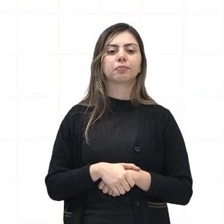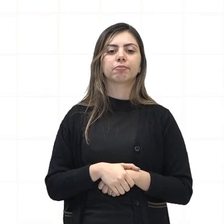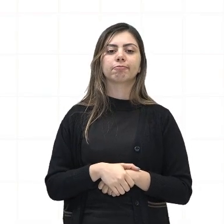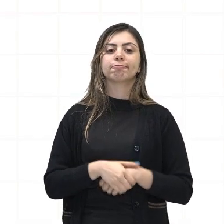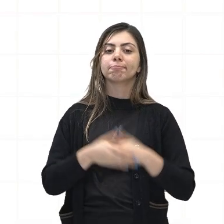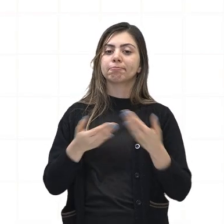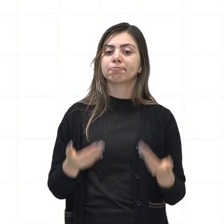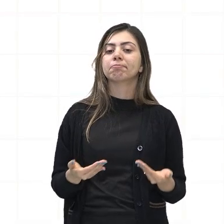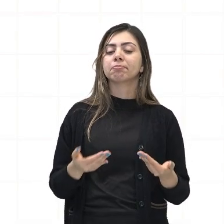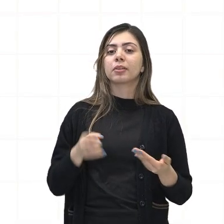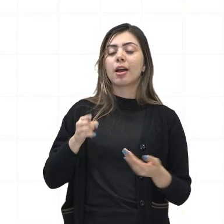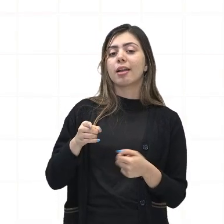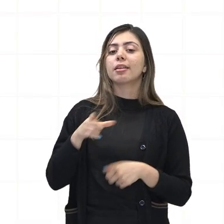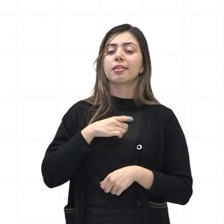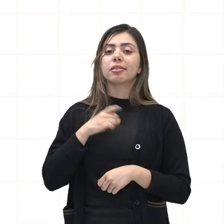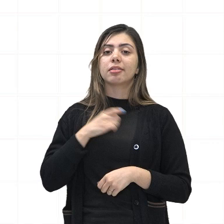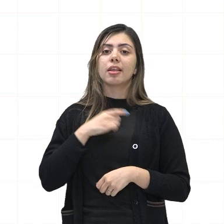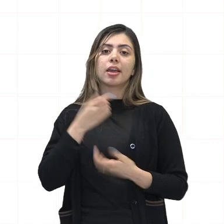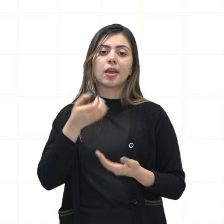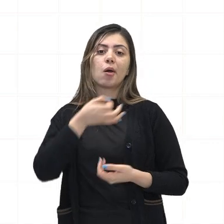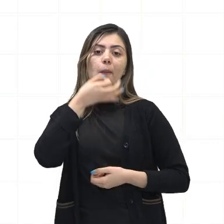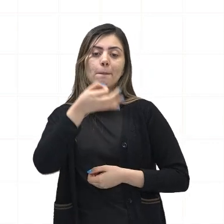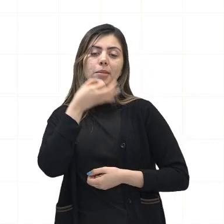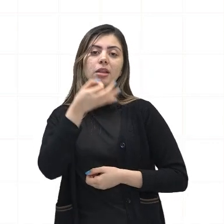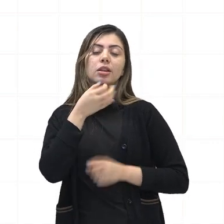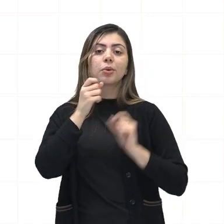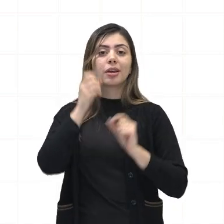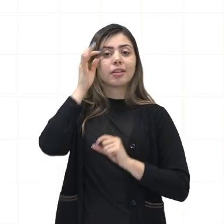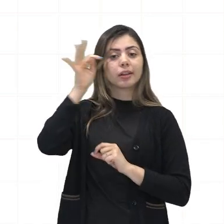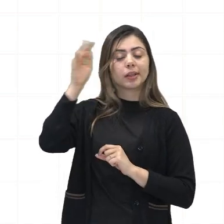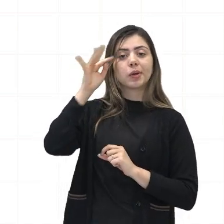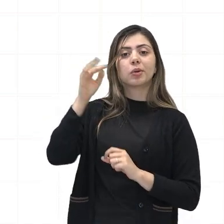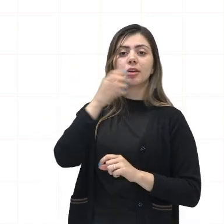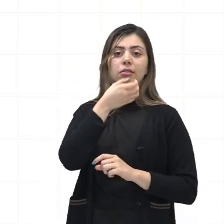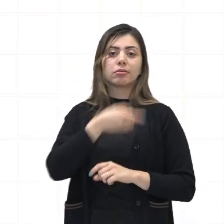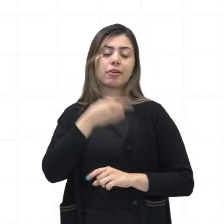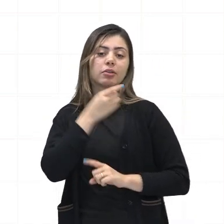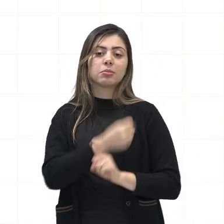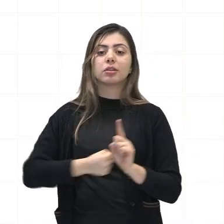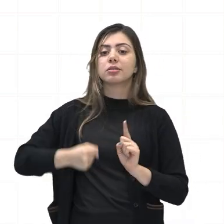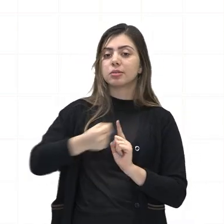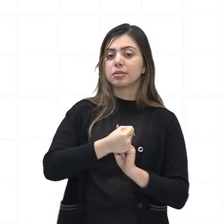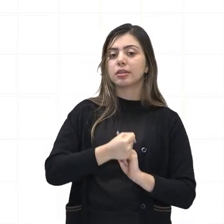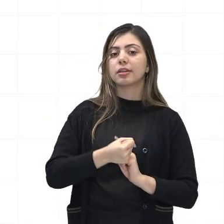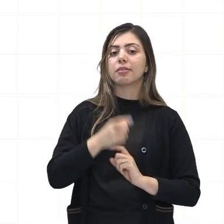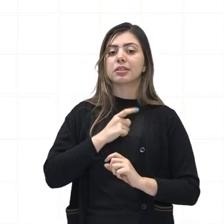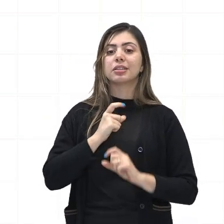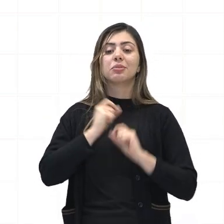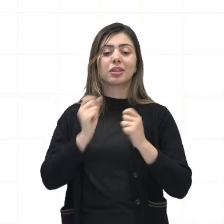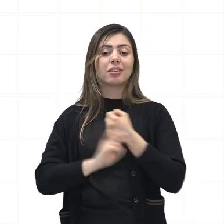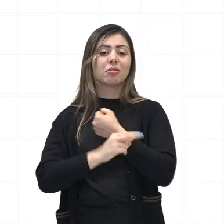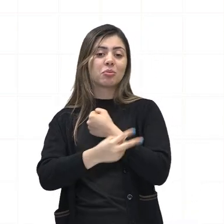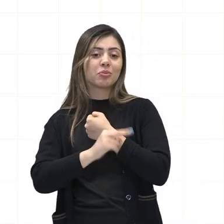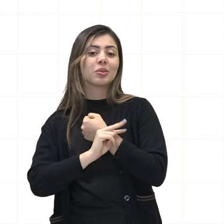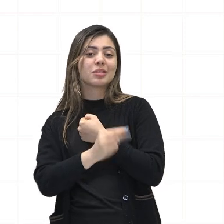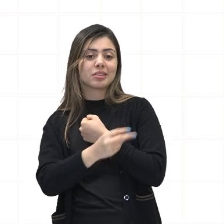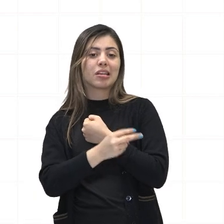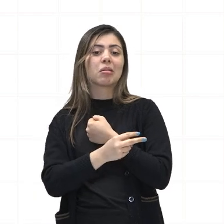Essa corrente de pensamento, qual pensamento? O darwinismo social, teve um impacto